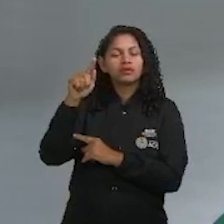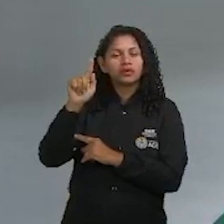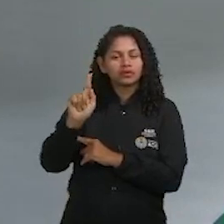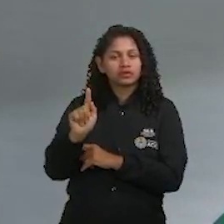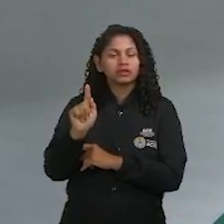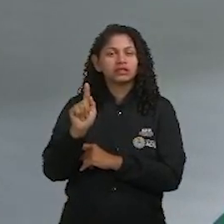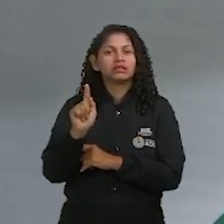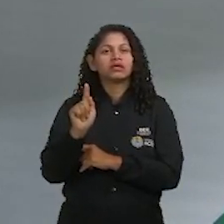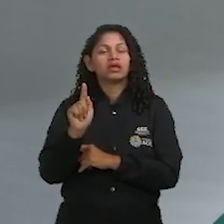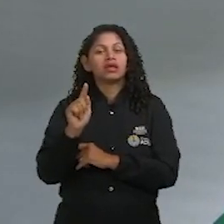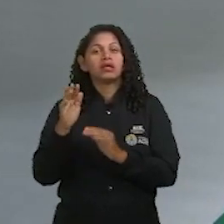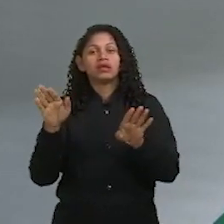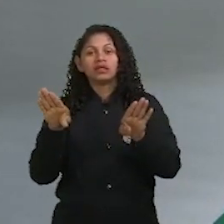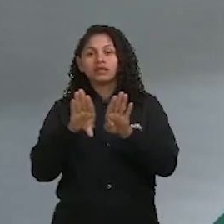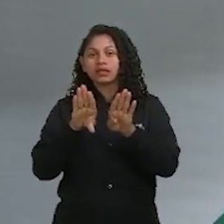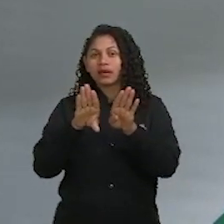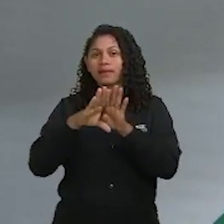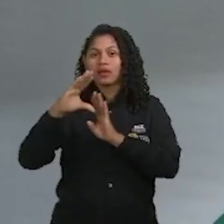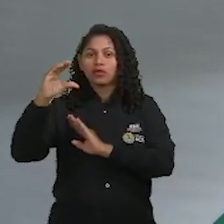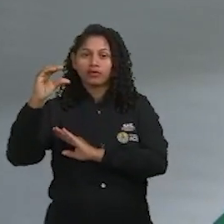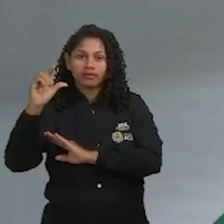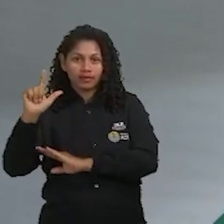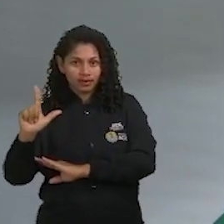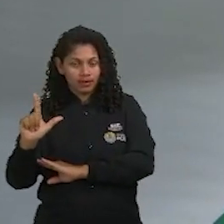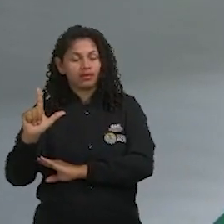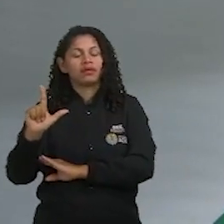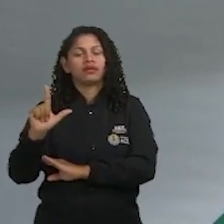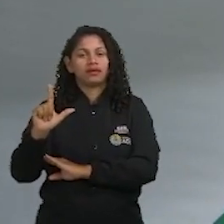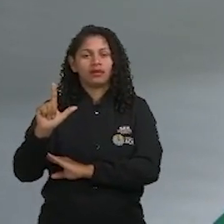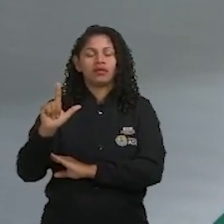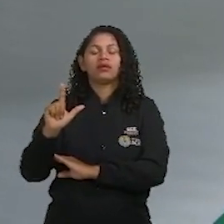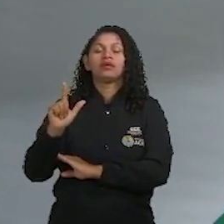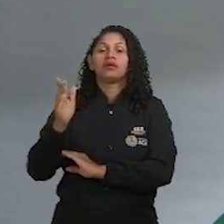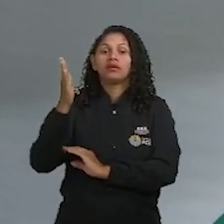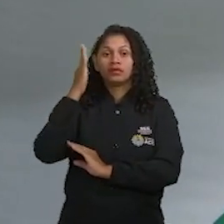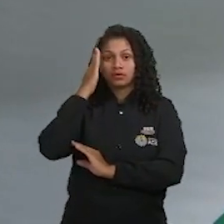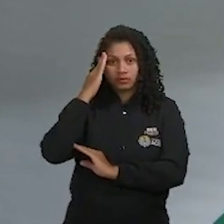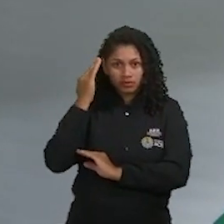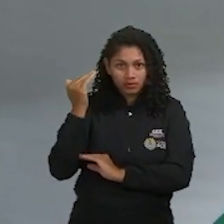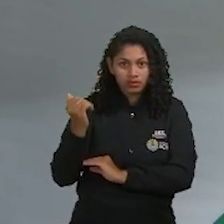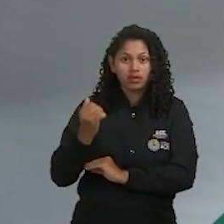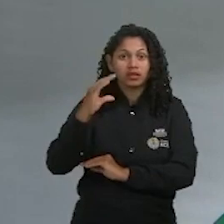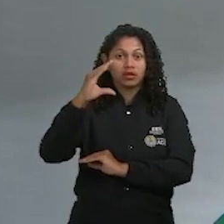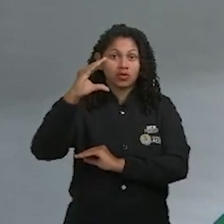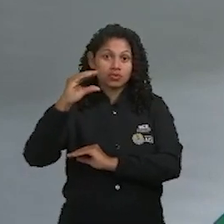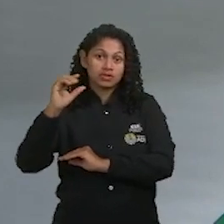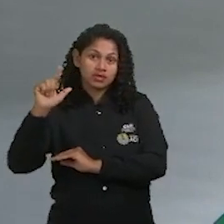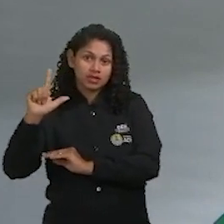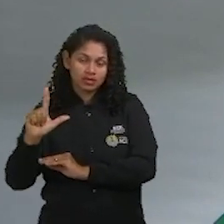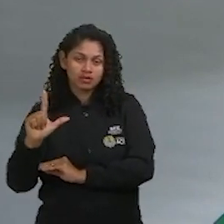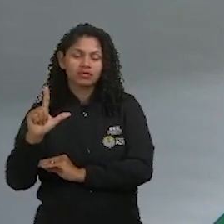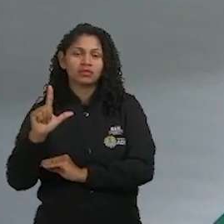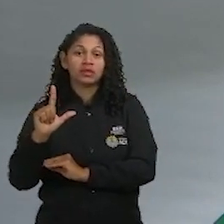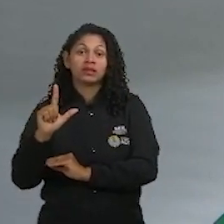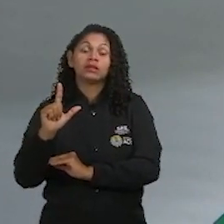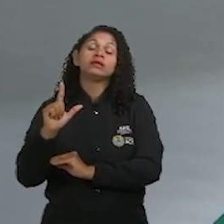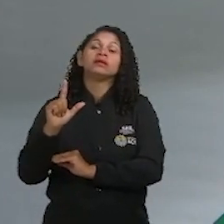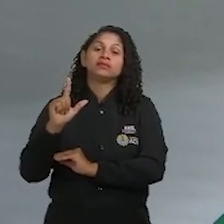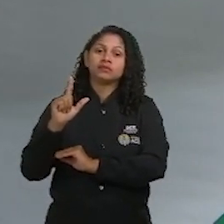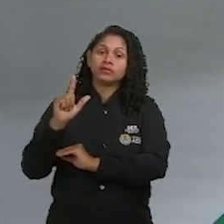lá na sua escalinha de eletronegatividade, nós sabemos que o cloro ele é muito